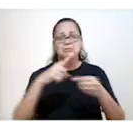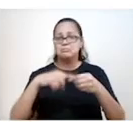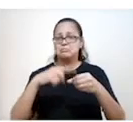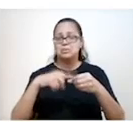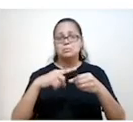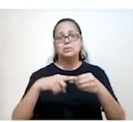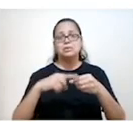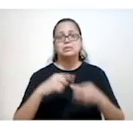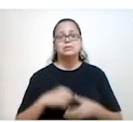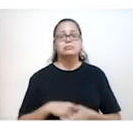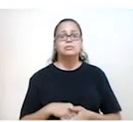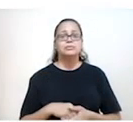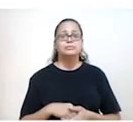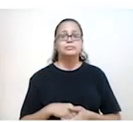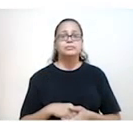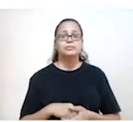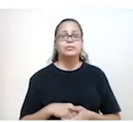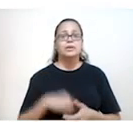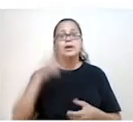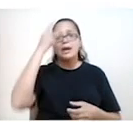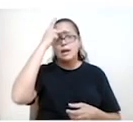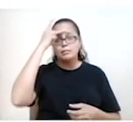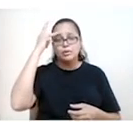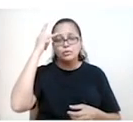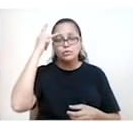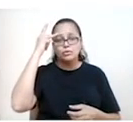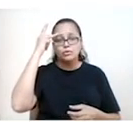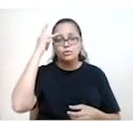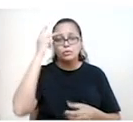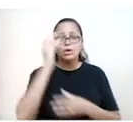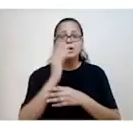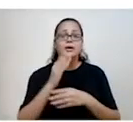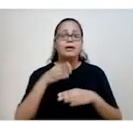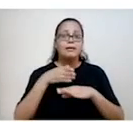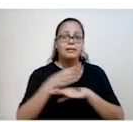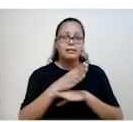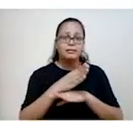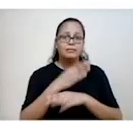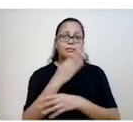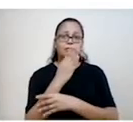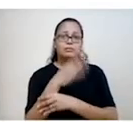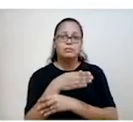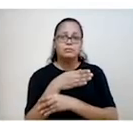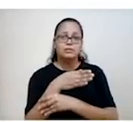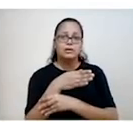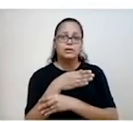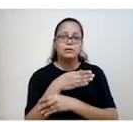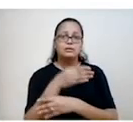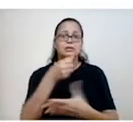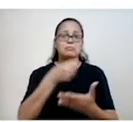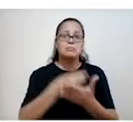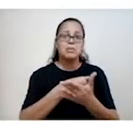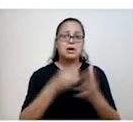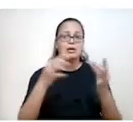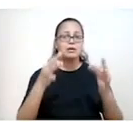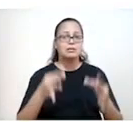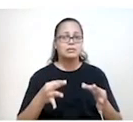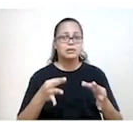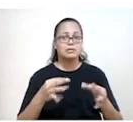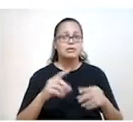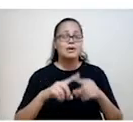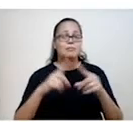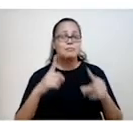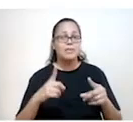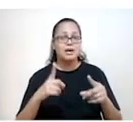uma curiosidade, a bandeirada varia da hora do dia. Por exemplo, à noite, a bandeirada vai ser